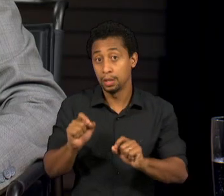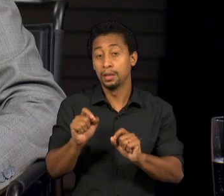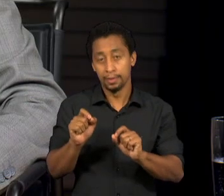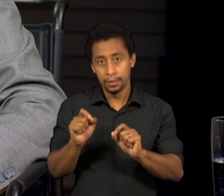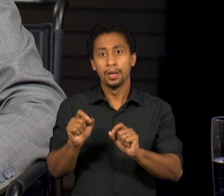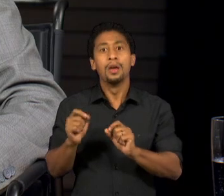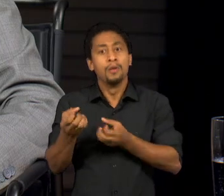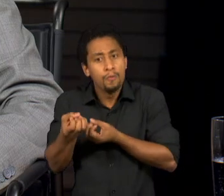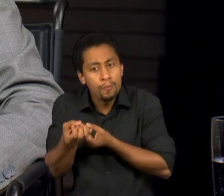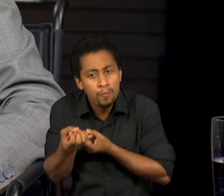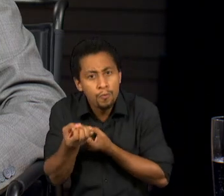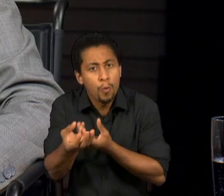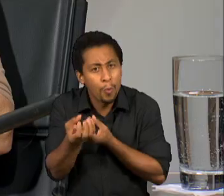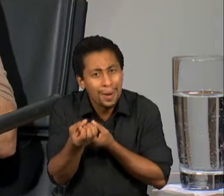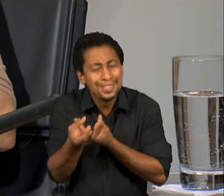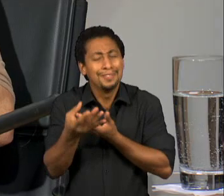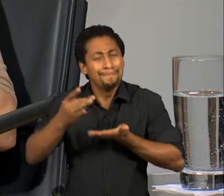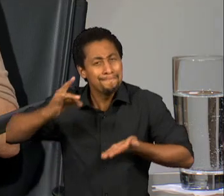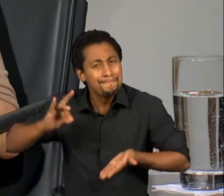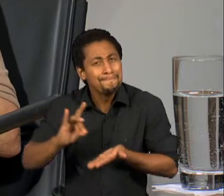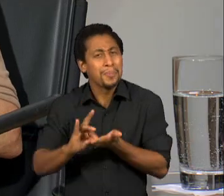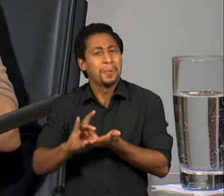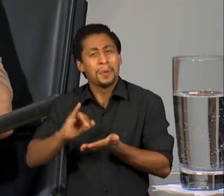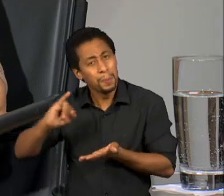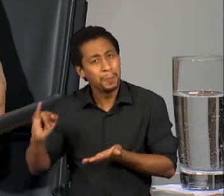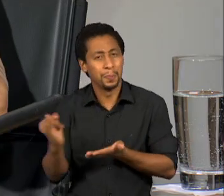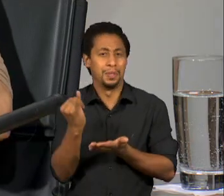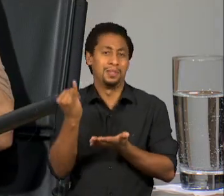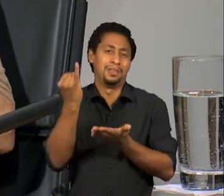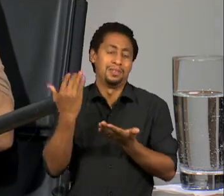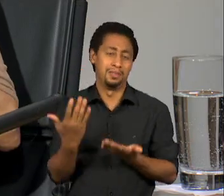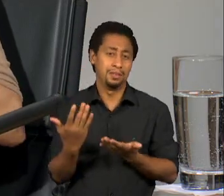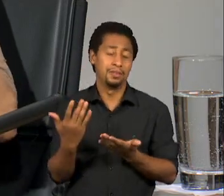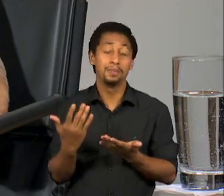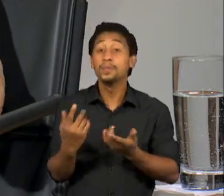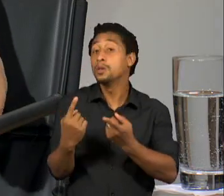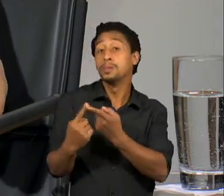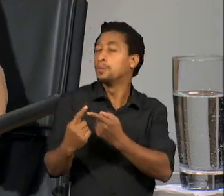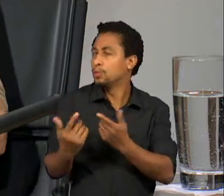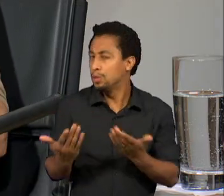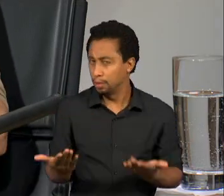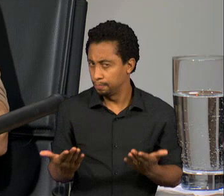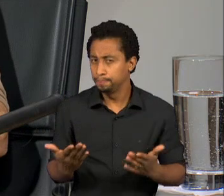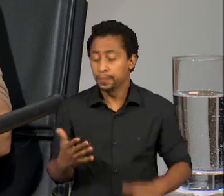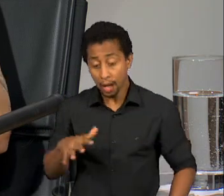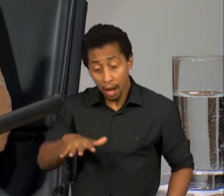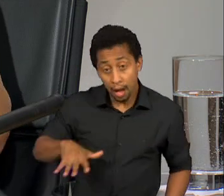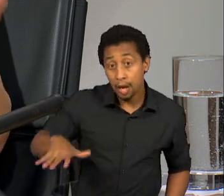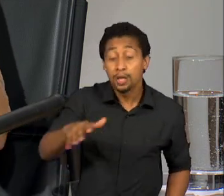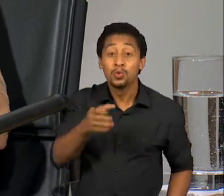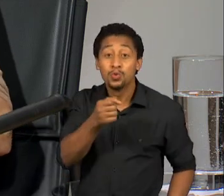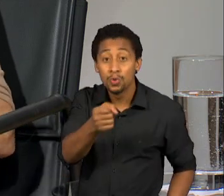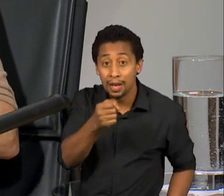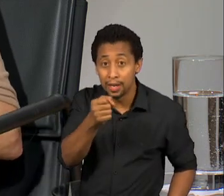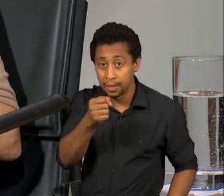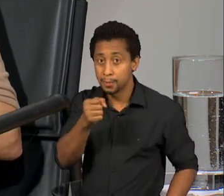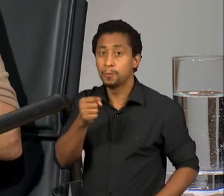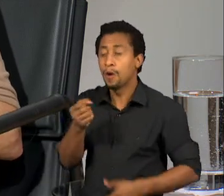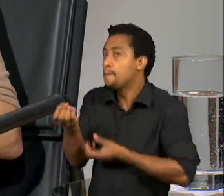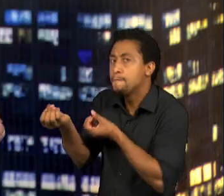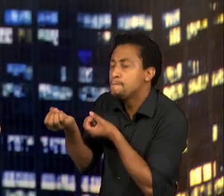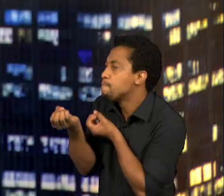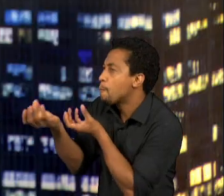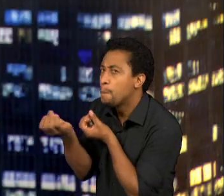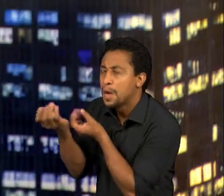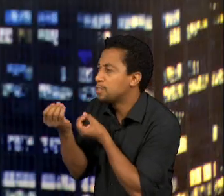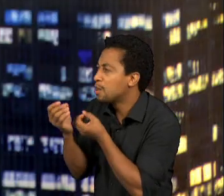fundamental, porque o jornalismo é aquele que faz a mediação da realidade para nós.